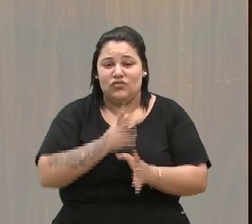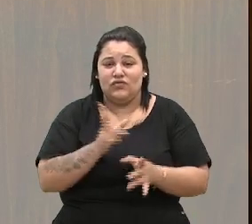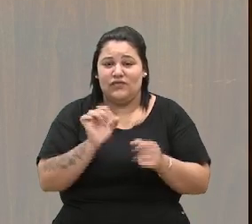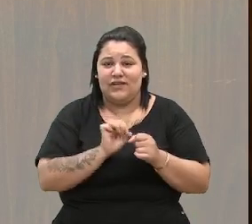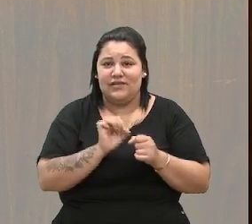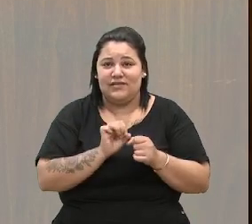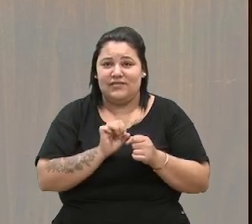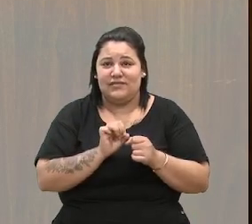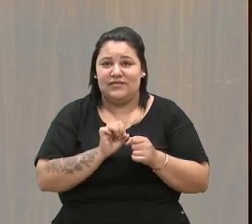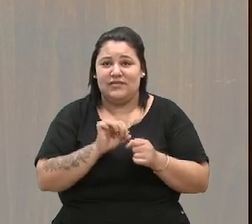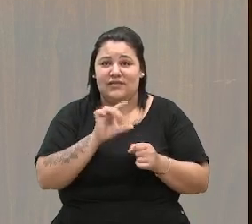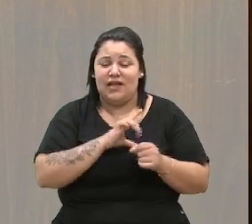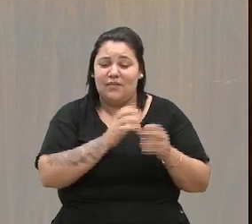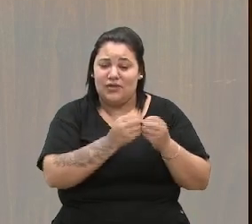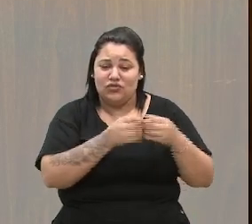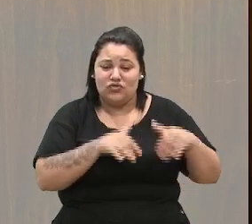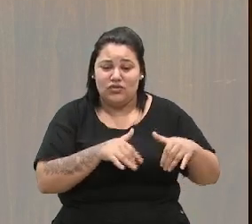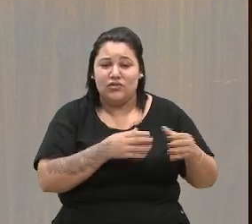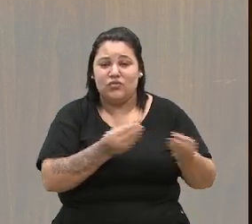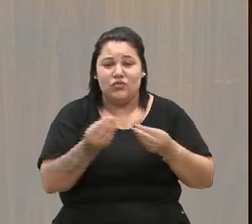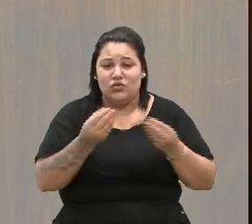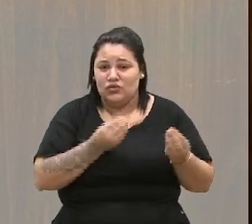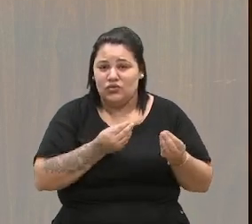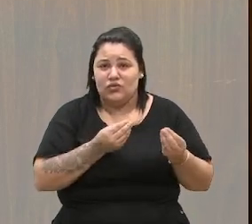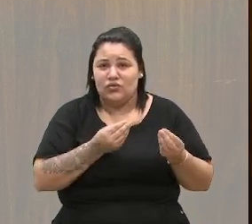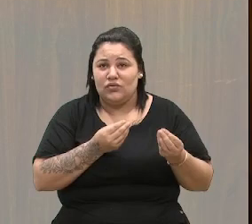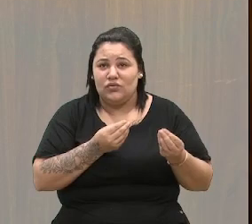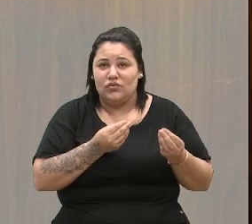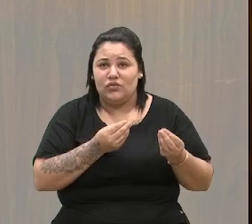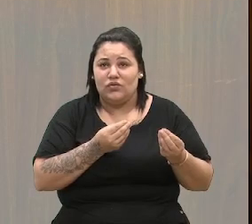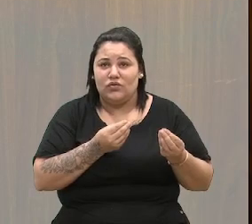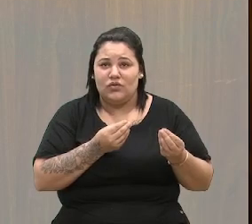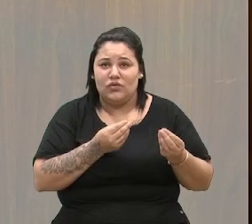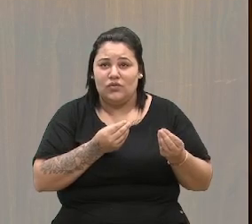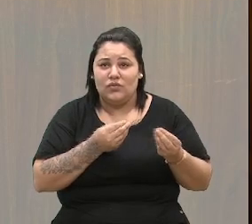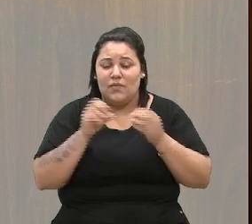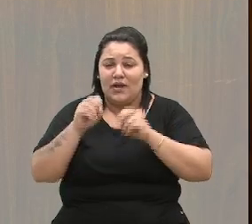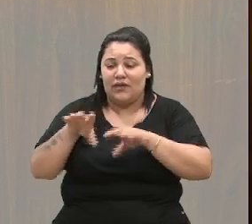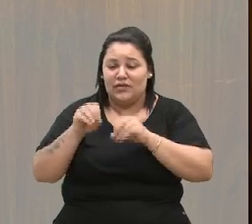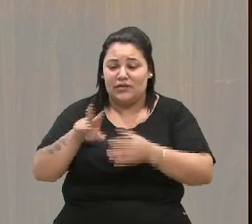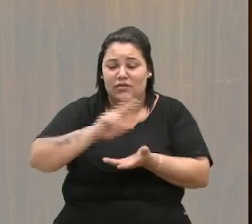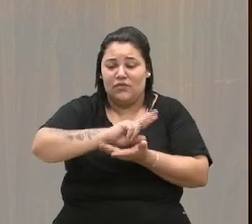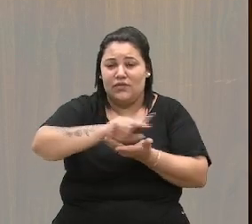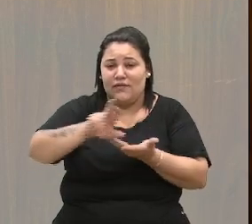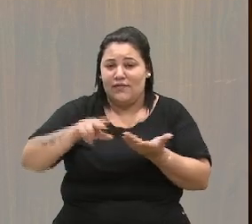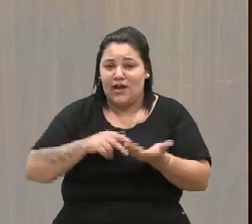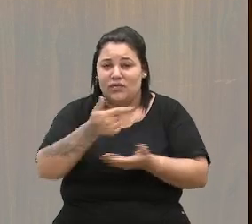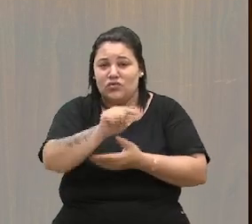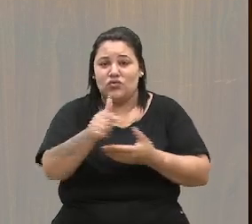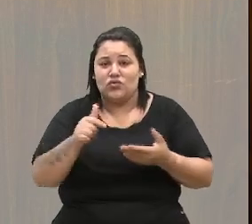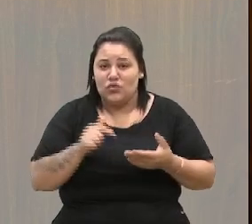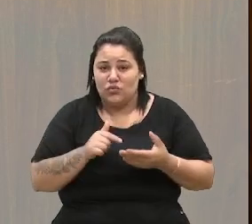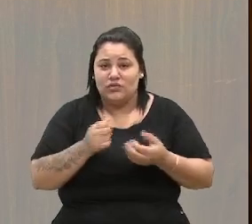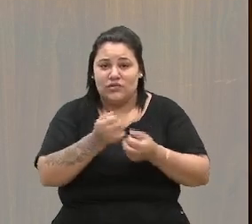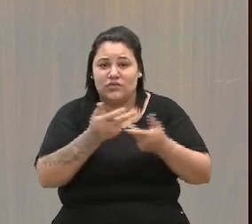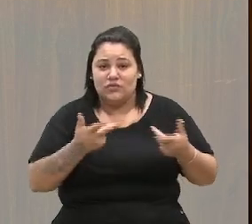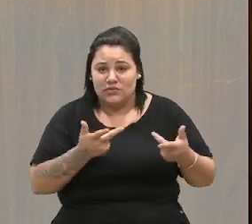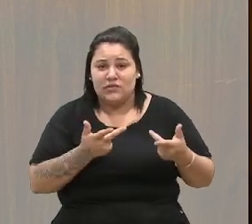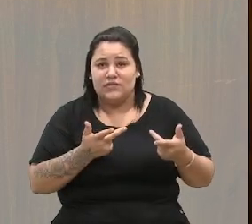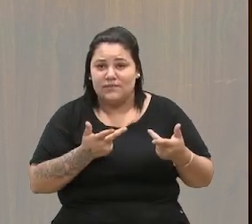muito negativas, tanto para a educação, tanto para diversos outros